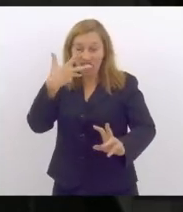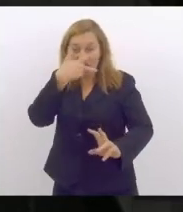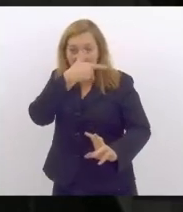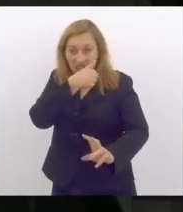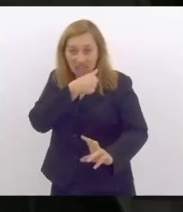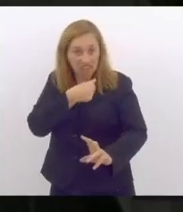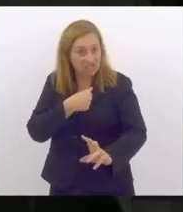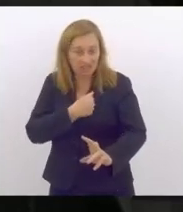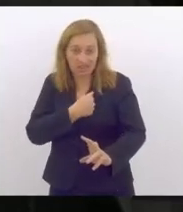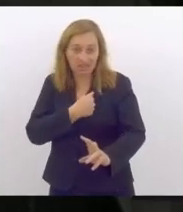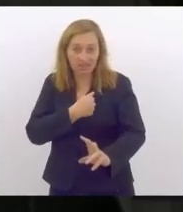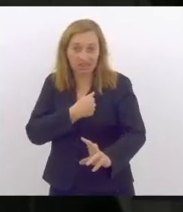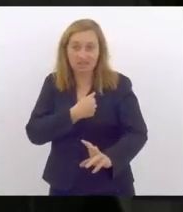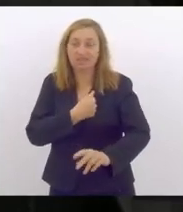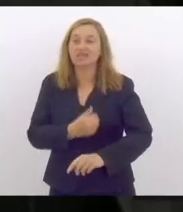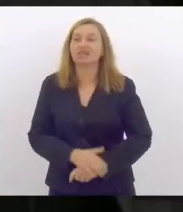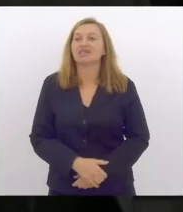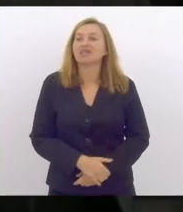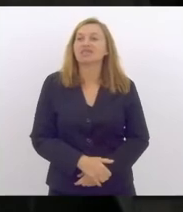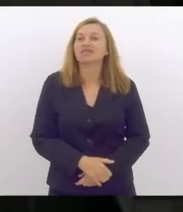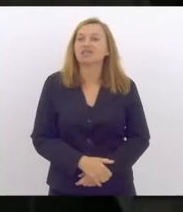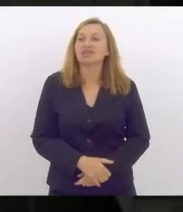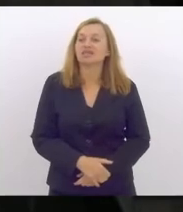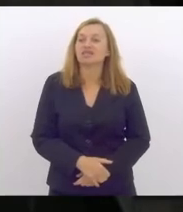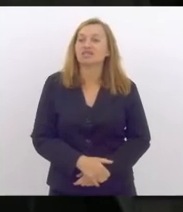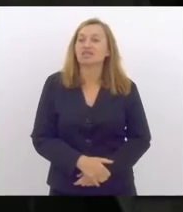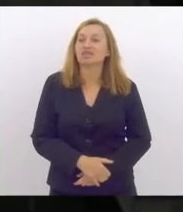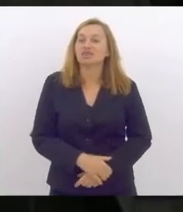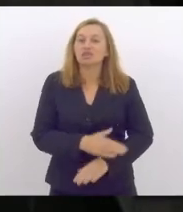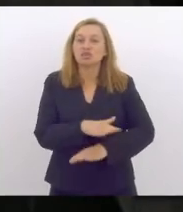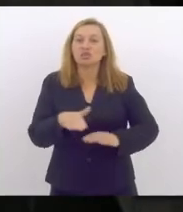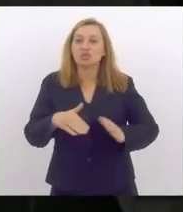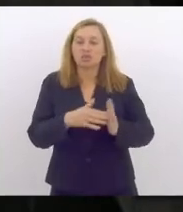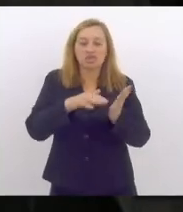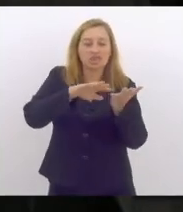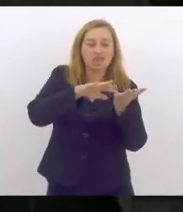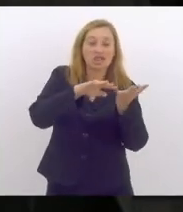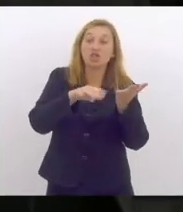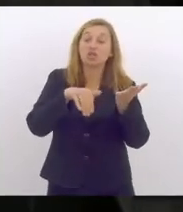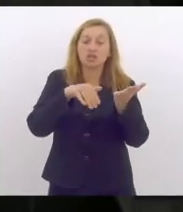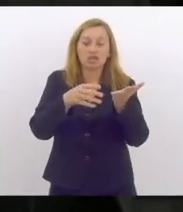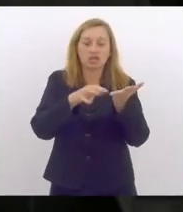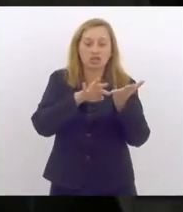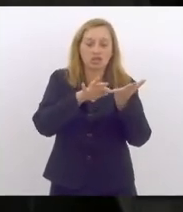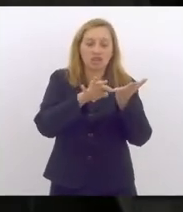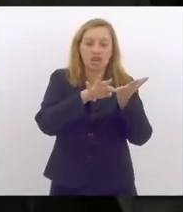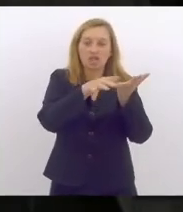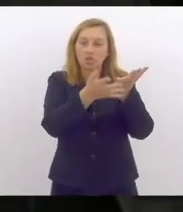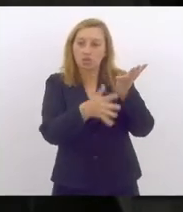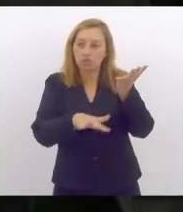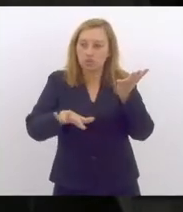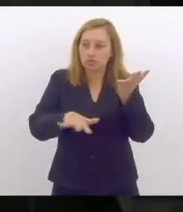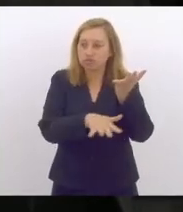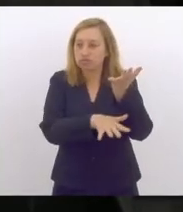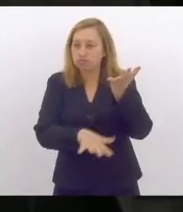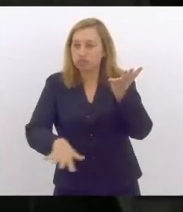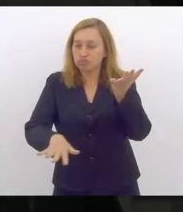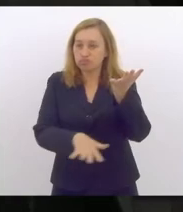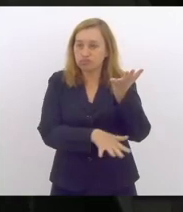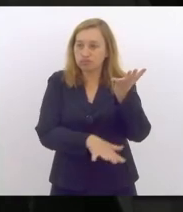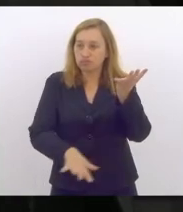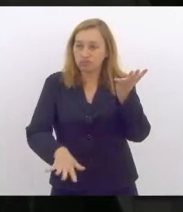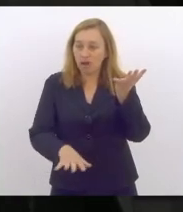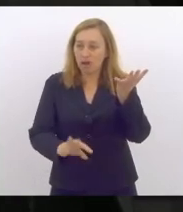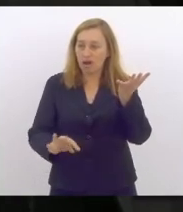é inigualável, cai em todas as folhas, só fica a floração. Ele tem um outro